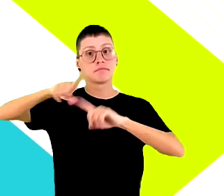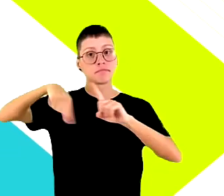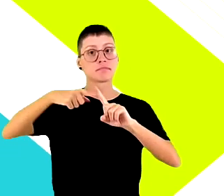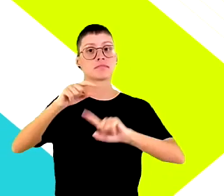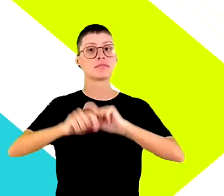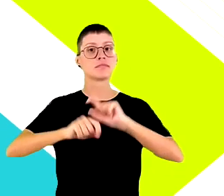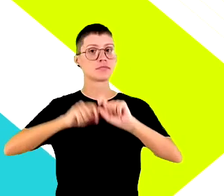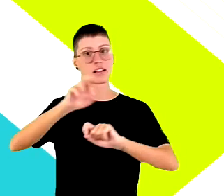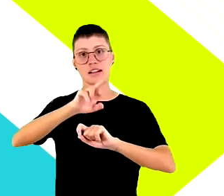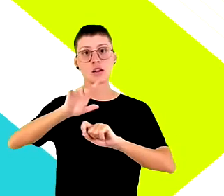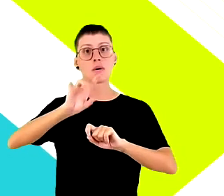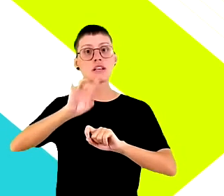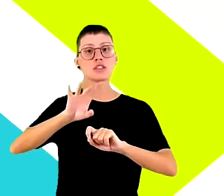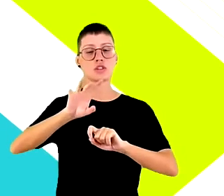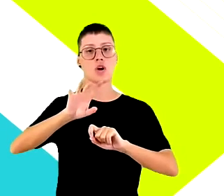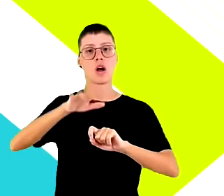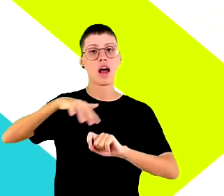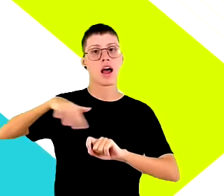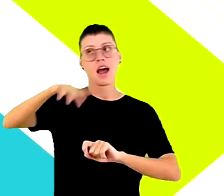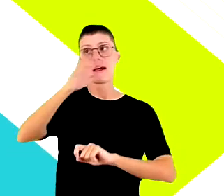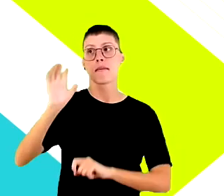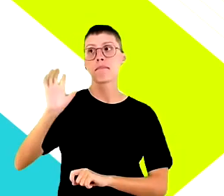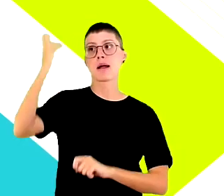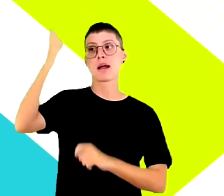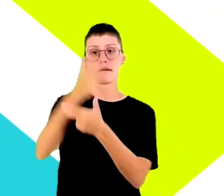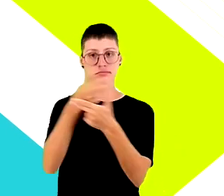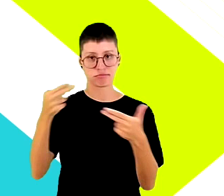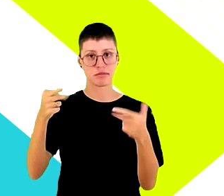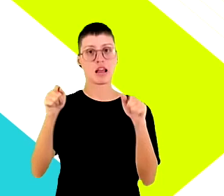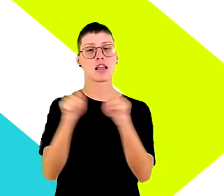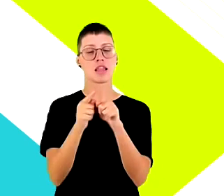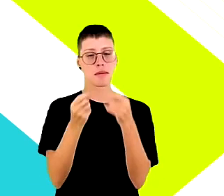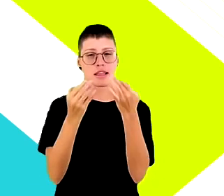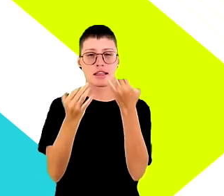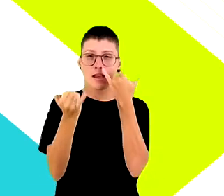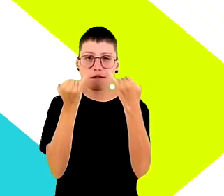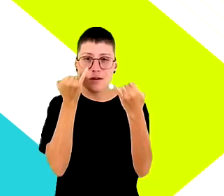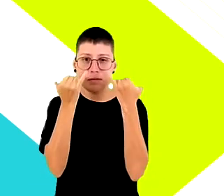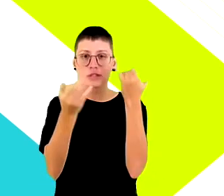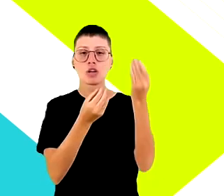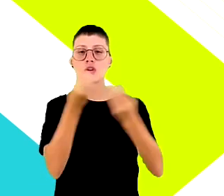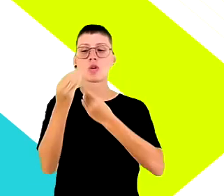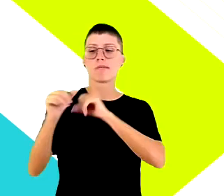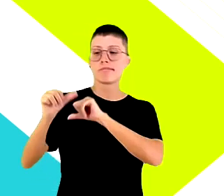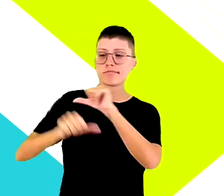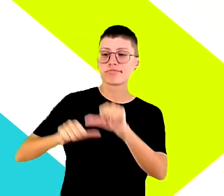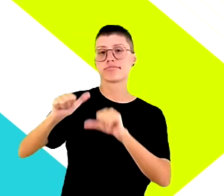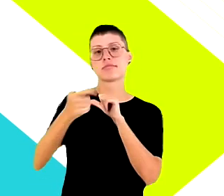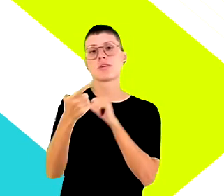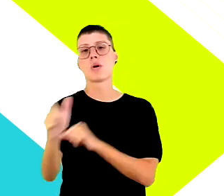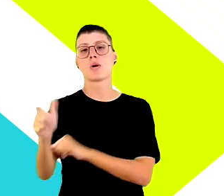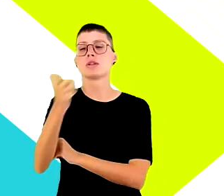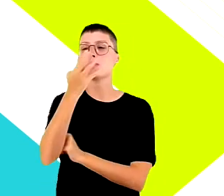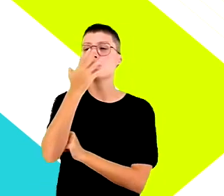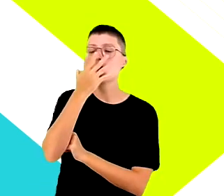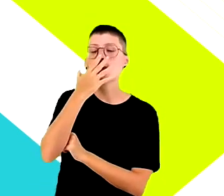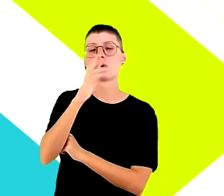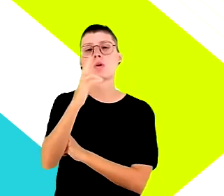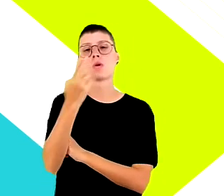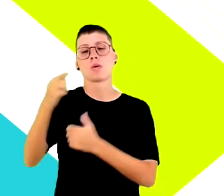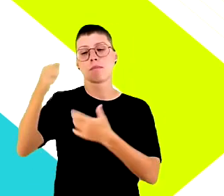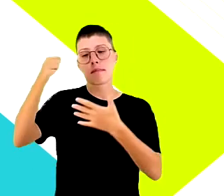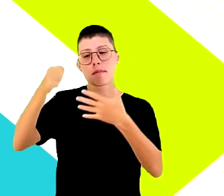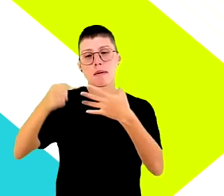uma estação meteorológica, ela também traz dados da planta, como evapotranspiração, índice de clorofila, graus dias de